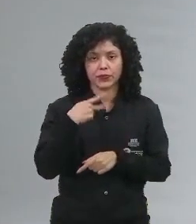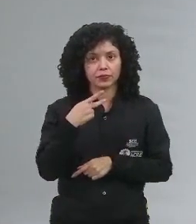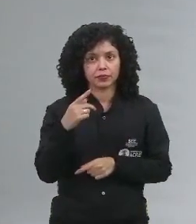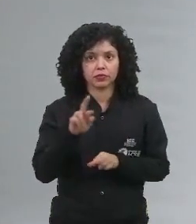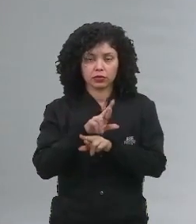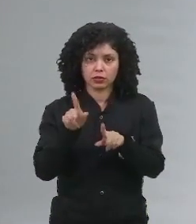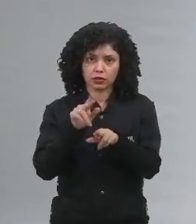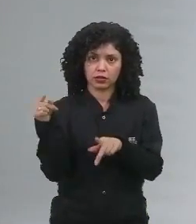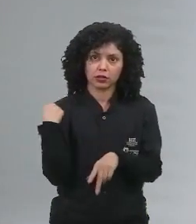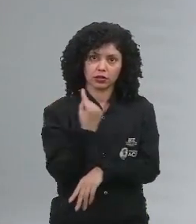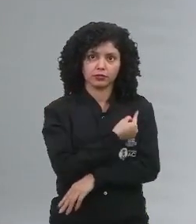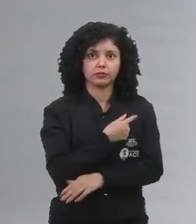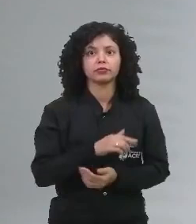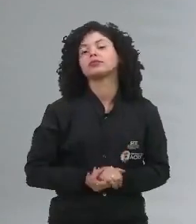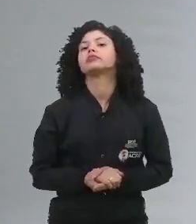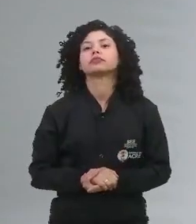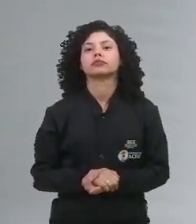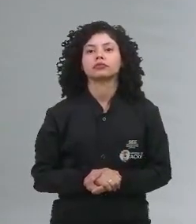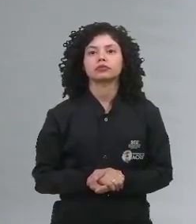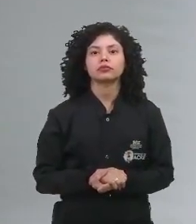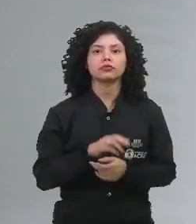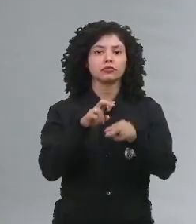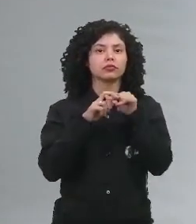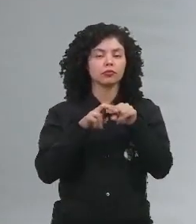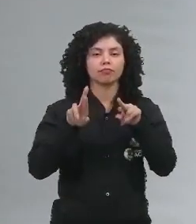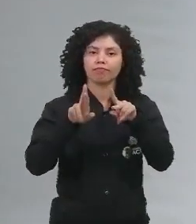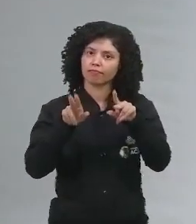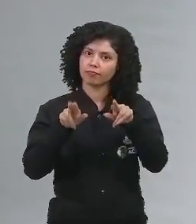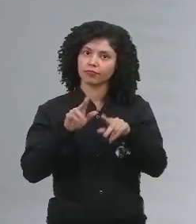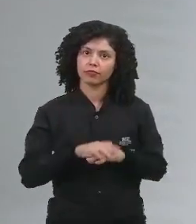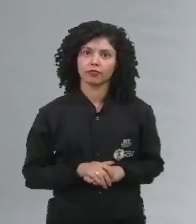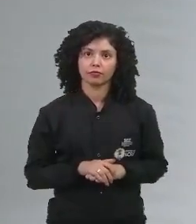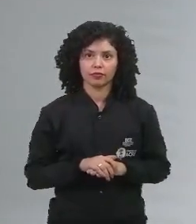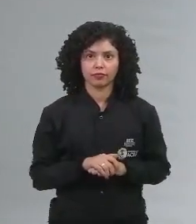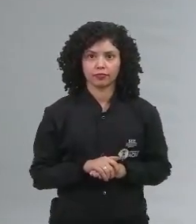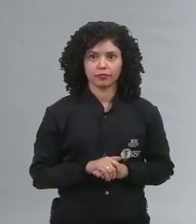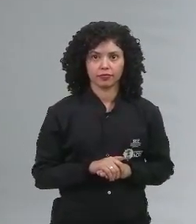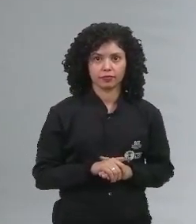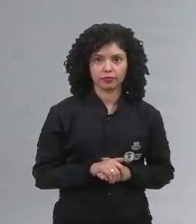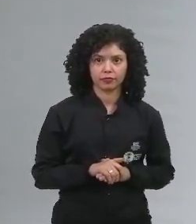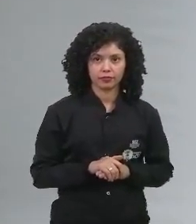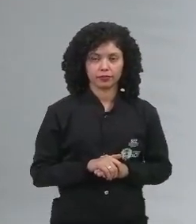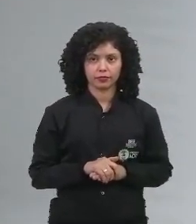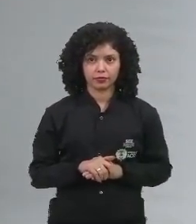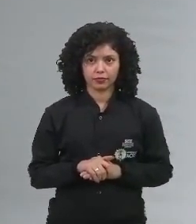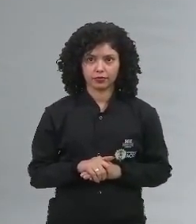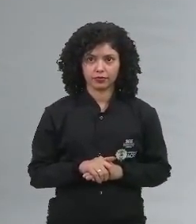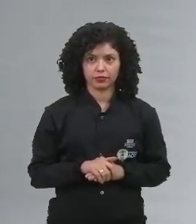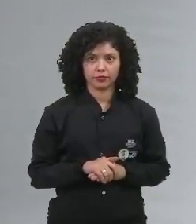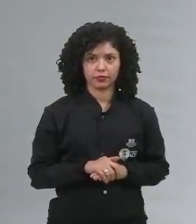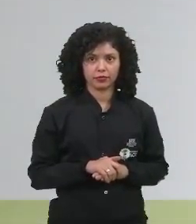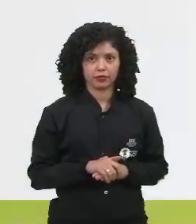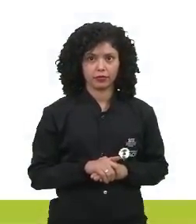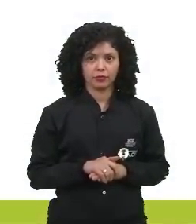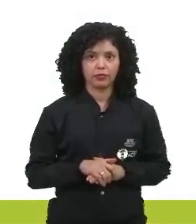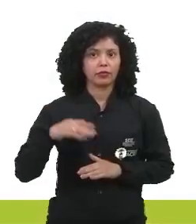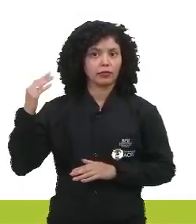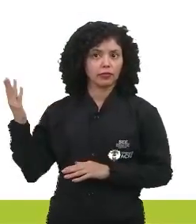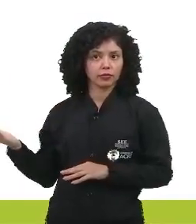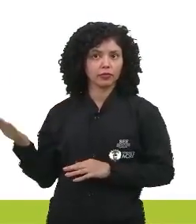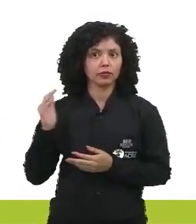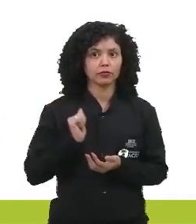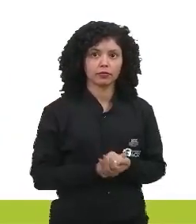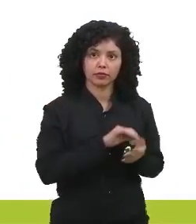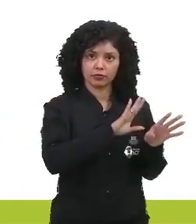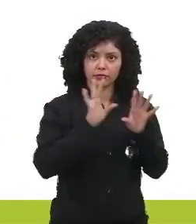totalmente diferente da nossa pronúncia. Por isso, a diferença na fonética, tá? Então, vamos dar continuidade aqui. E